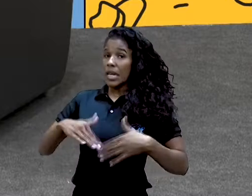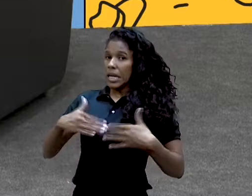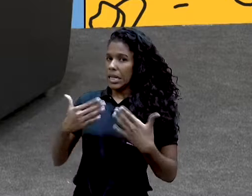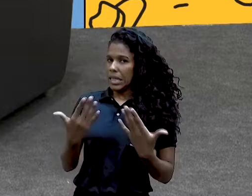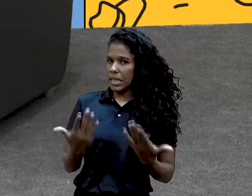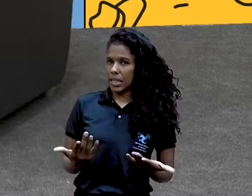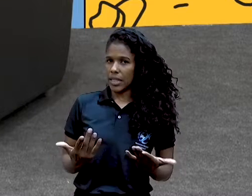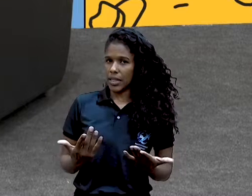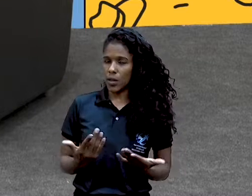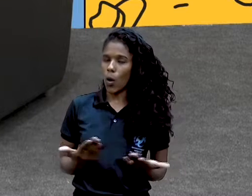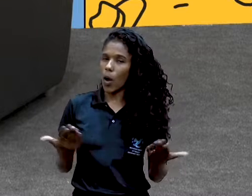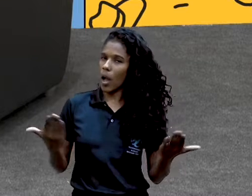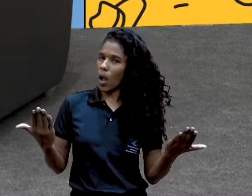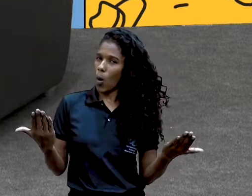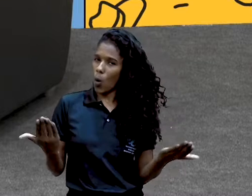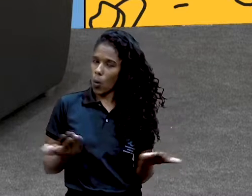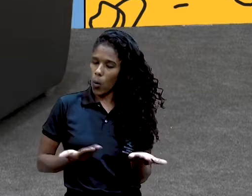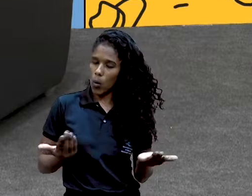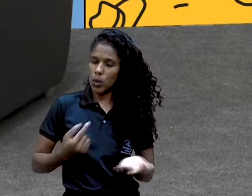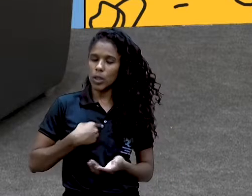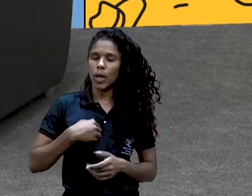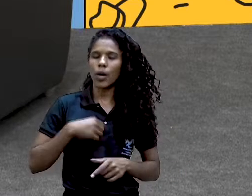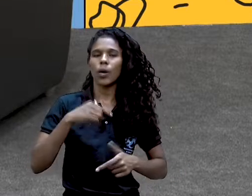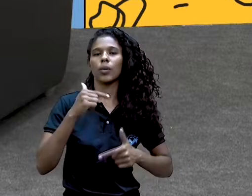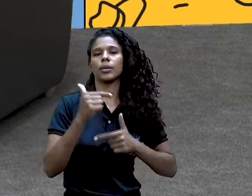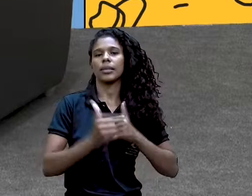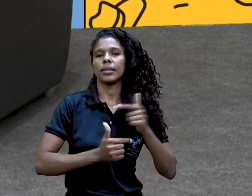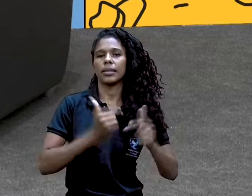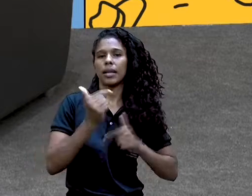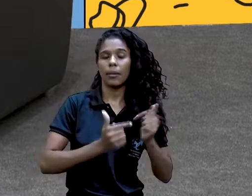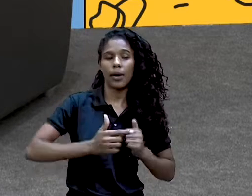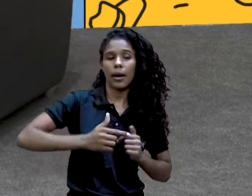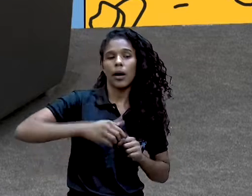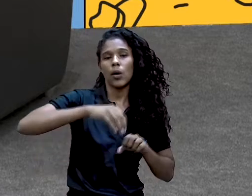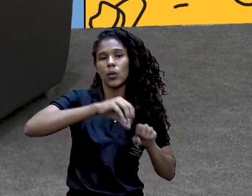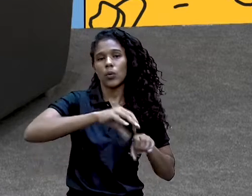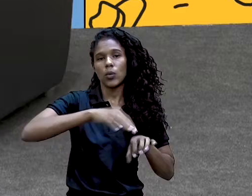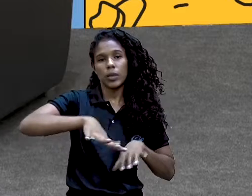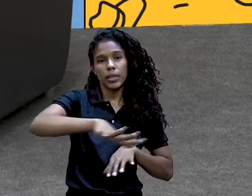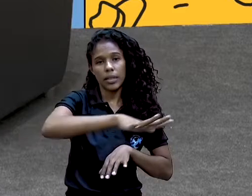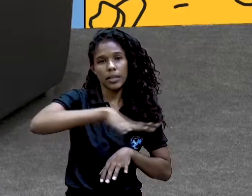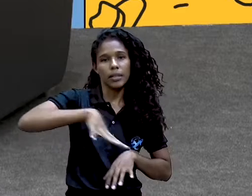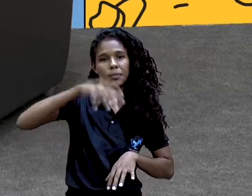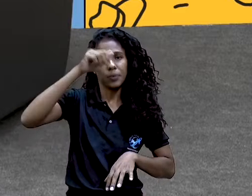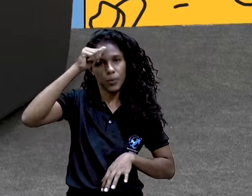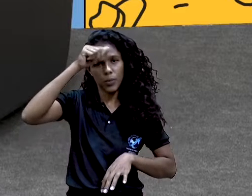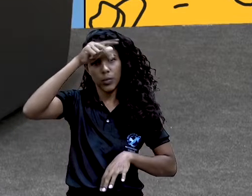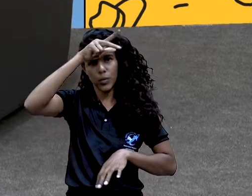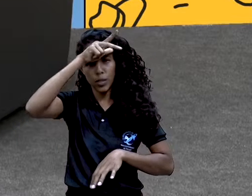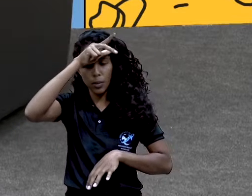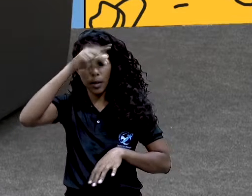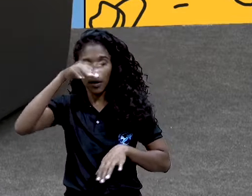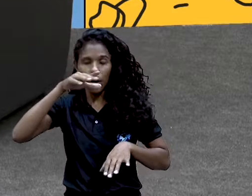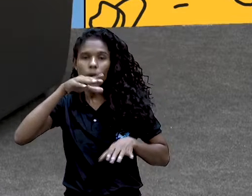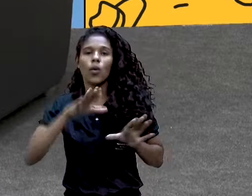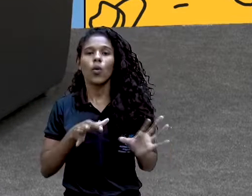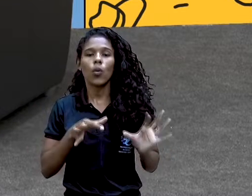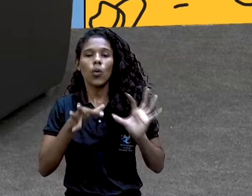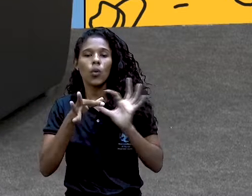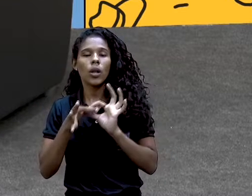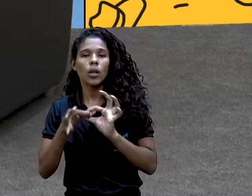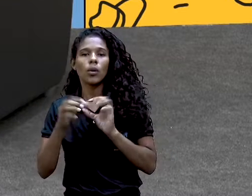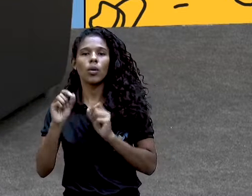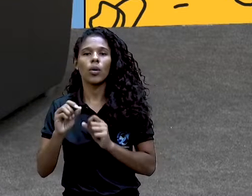Então, atualmente eu trabalho na Rede Municipal de Educação vinculado ao Instituto Federal Norte de Minas Gerais, na